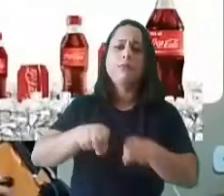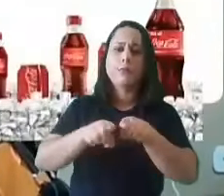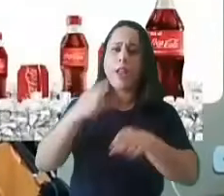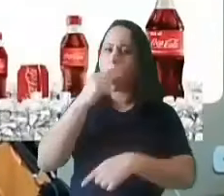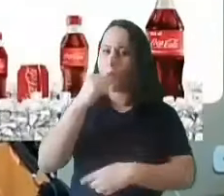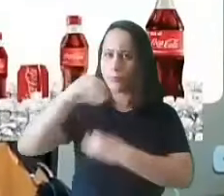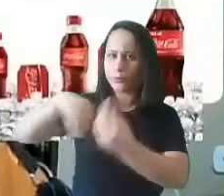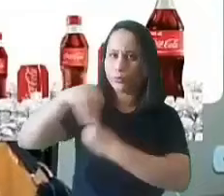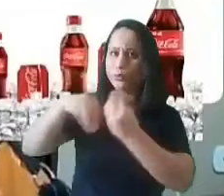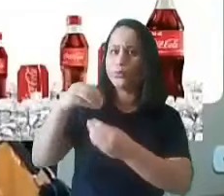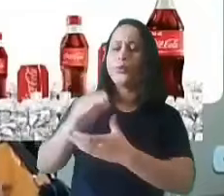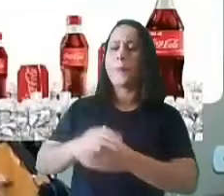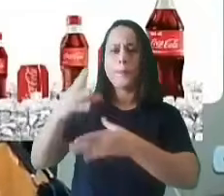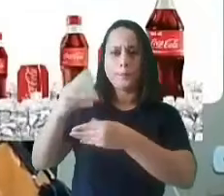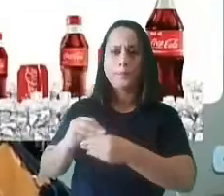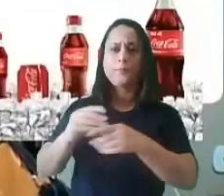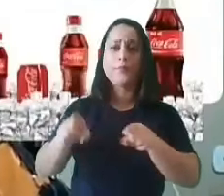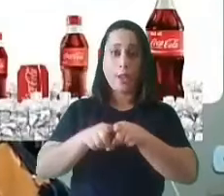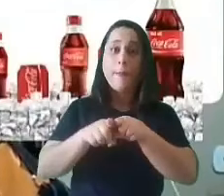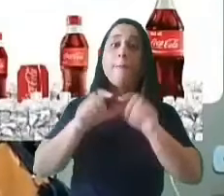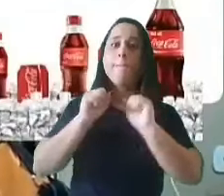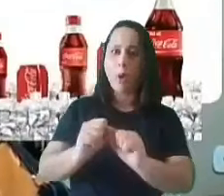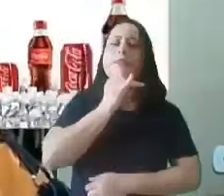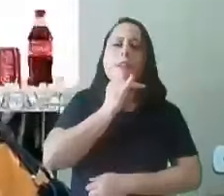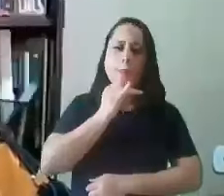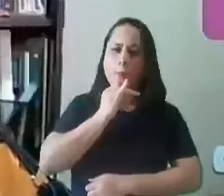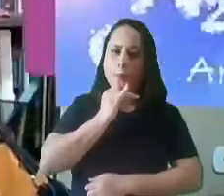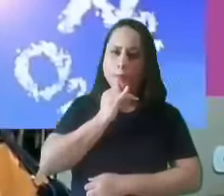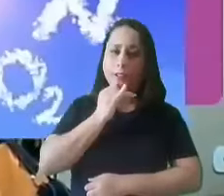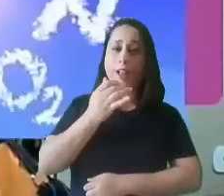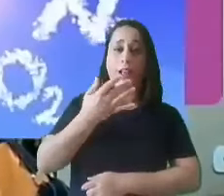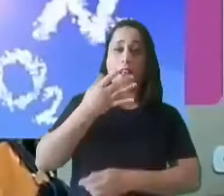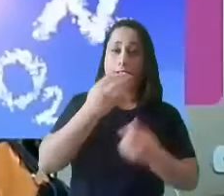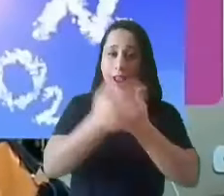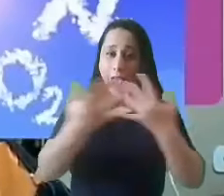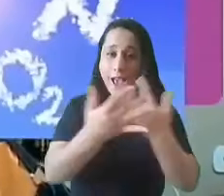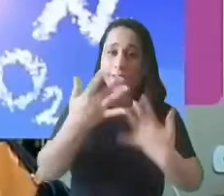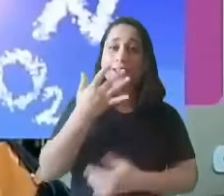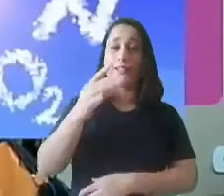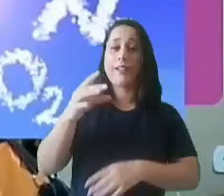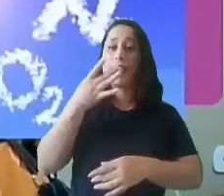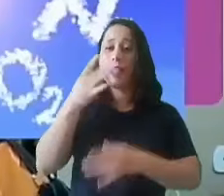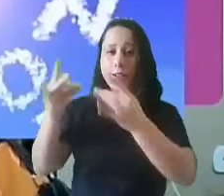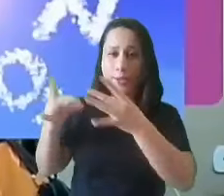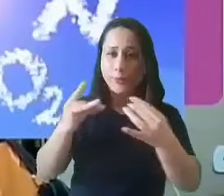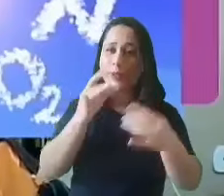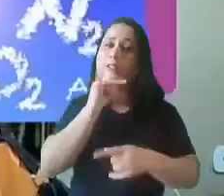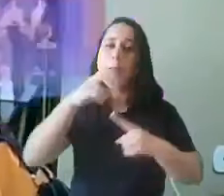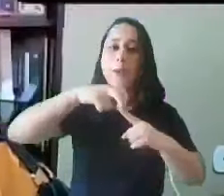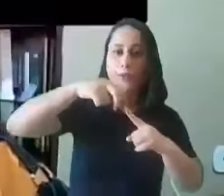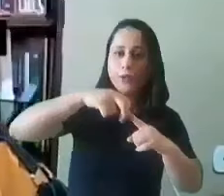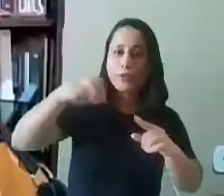soluções gás líquido, no caso dos refrigerantes. E também as soluções